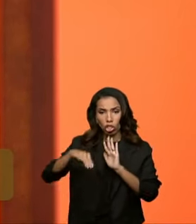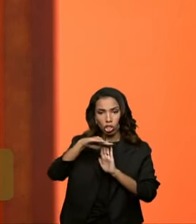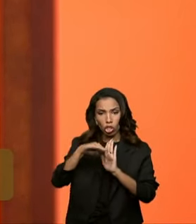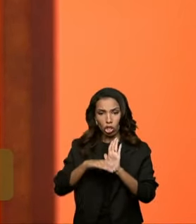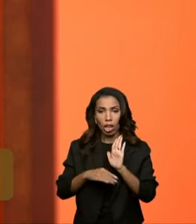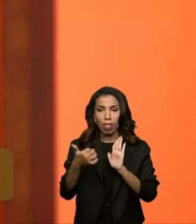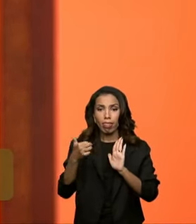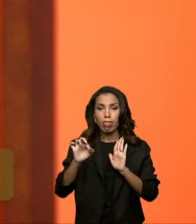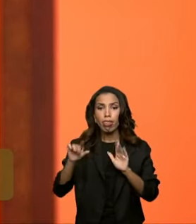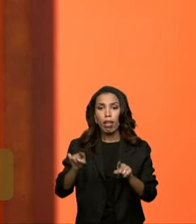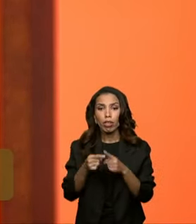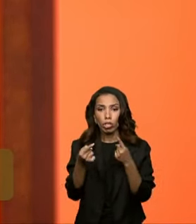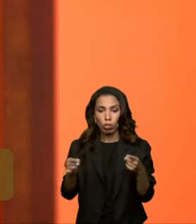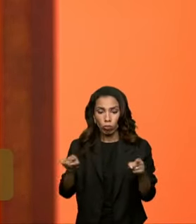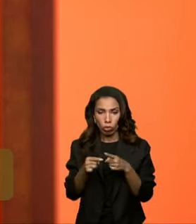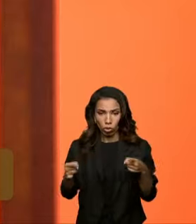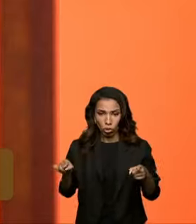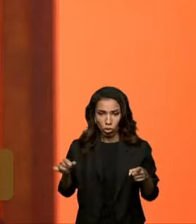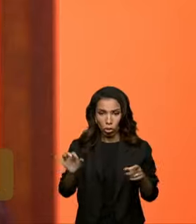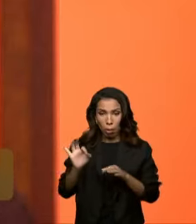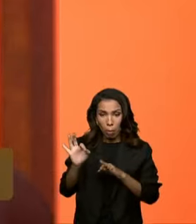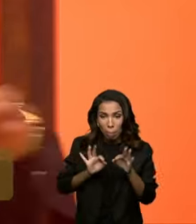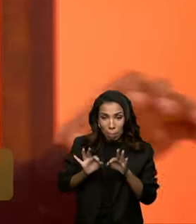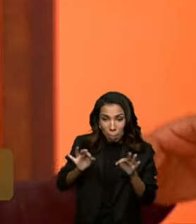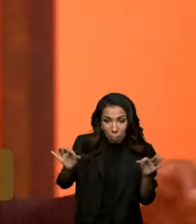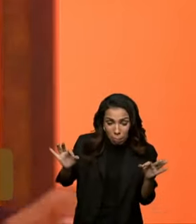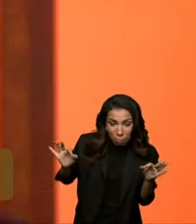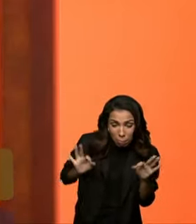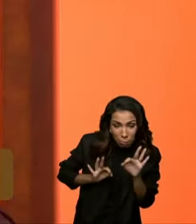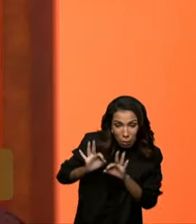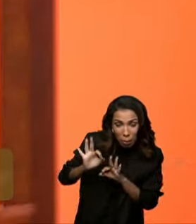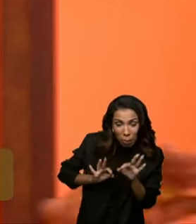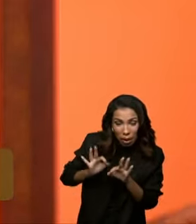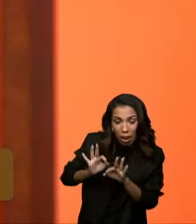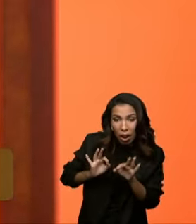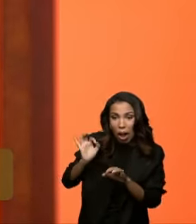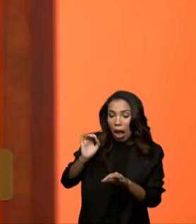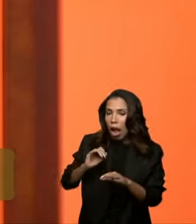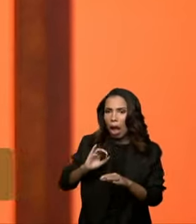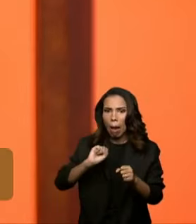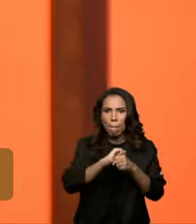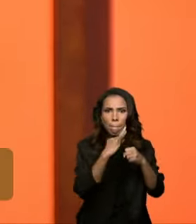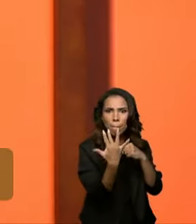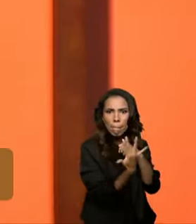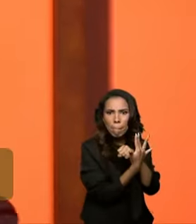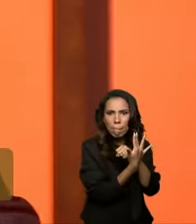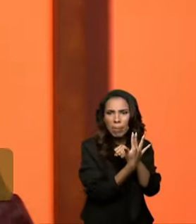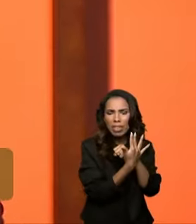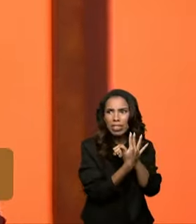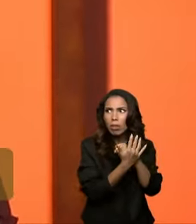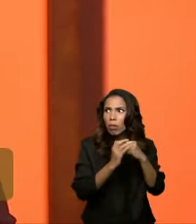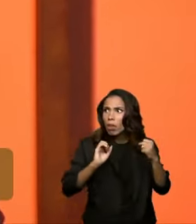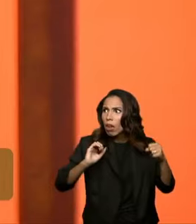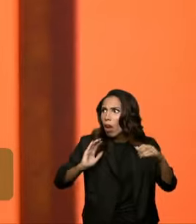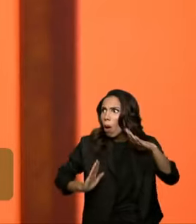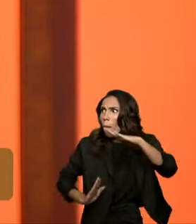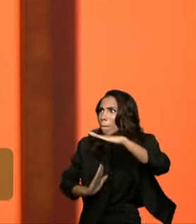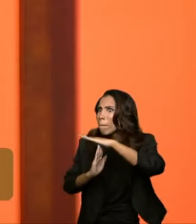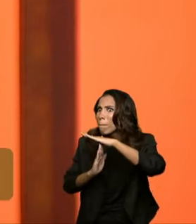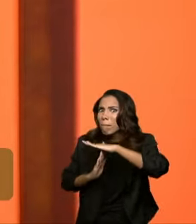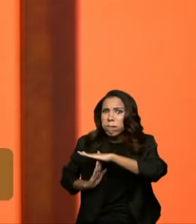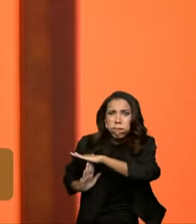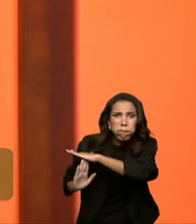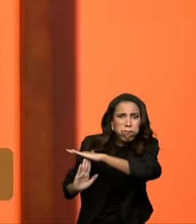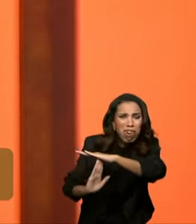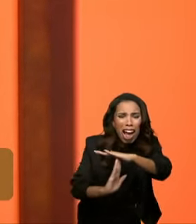10 músicas, né? E aí, quando parou tudo, aquela coisa de pandemia, aquela parou geral, né? E aí